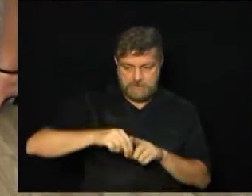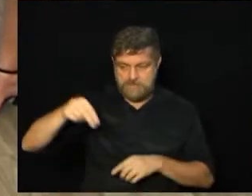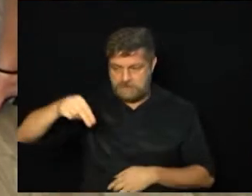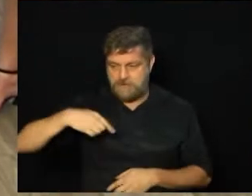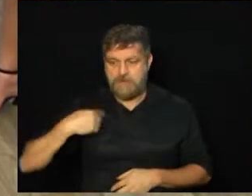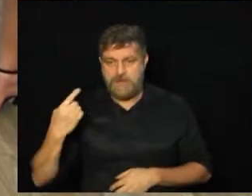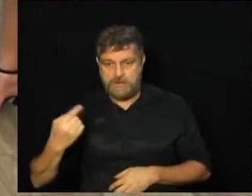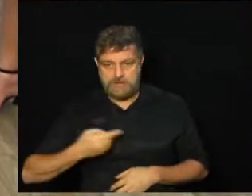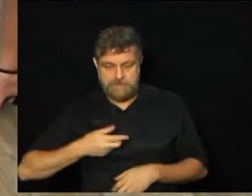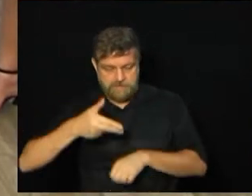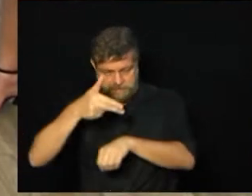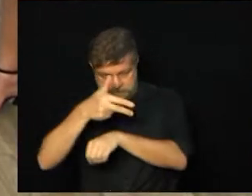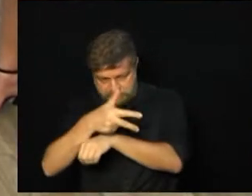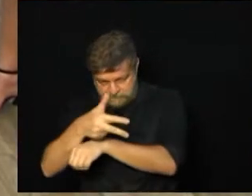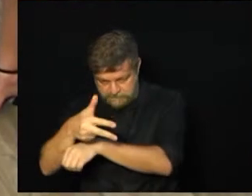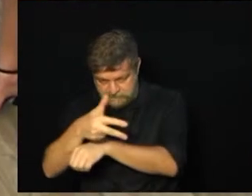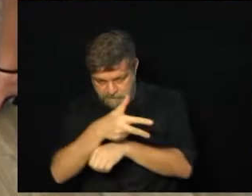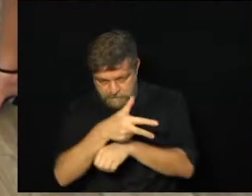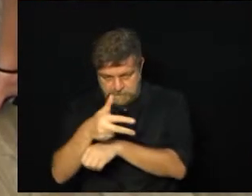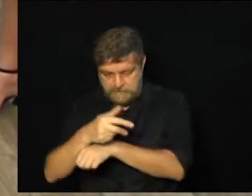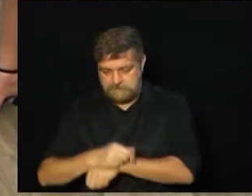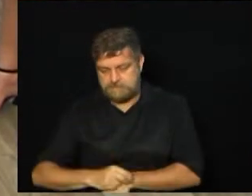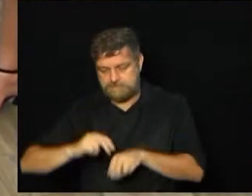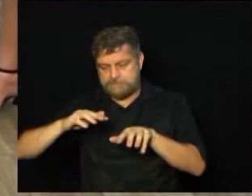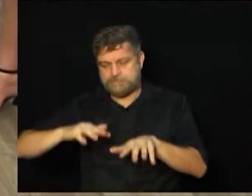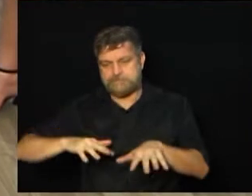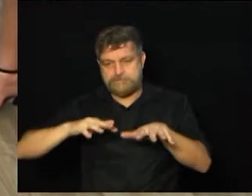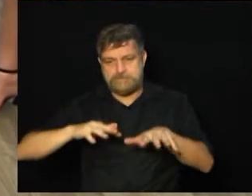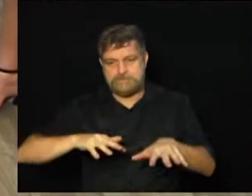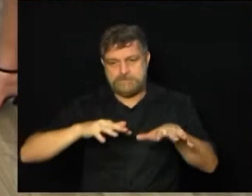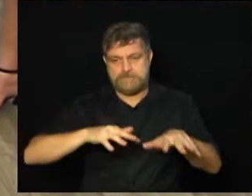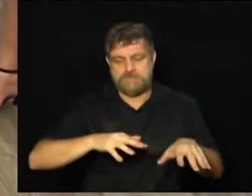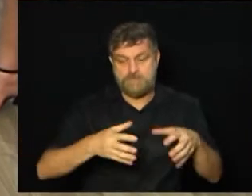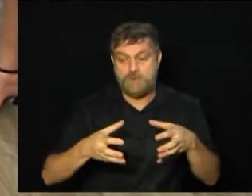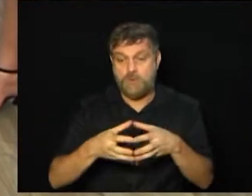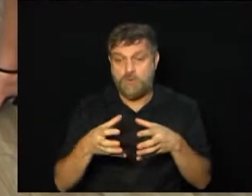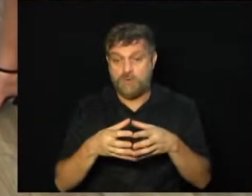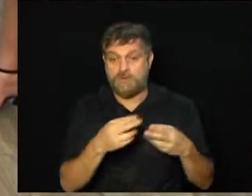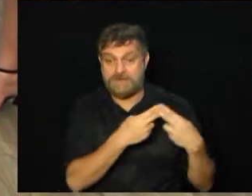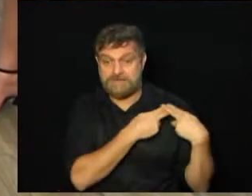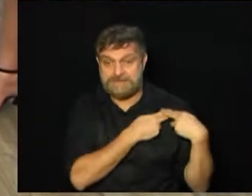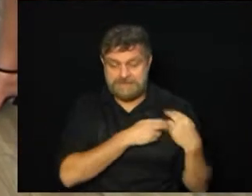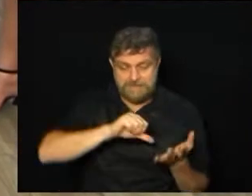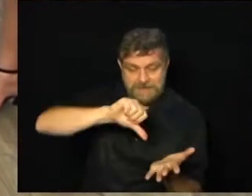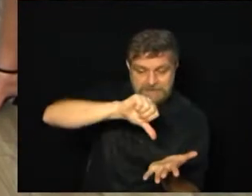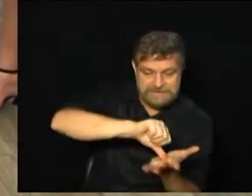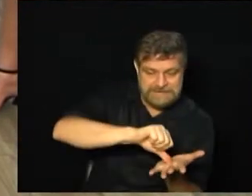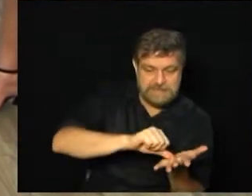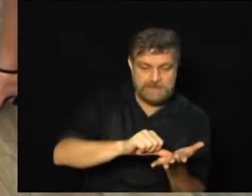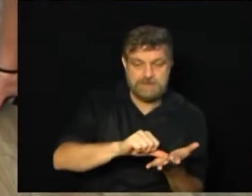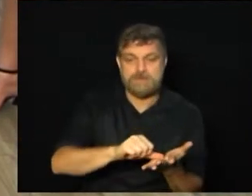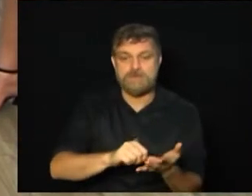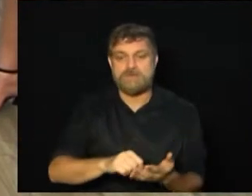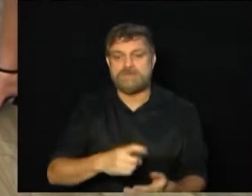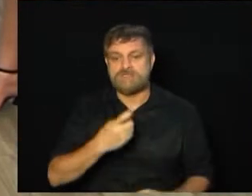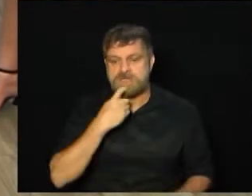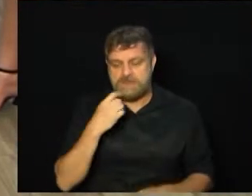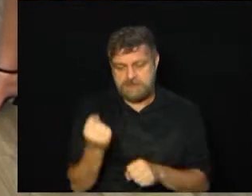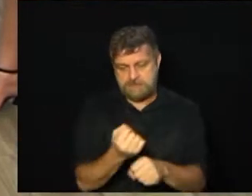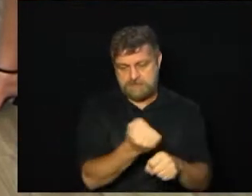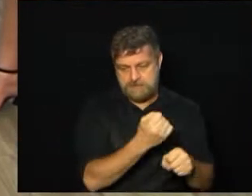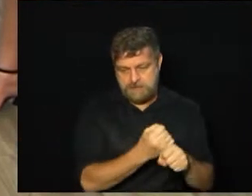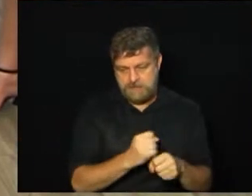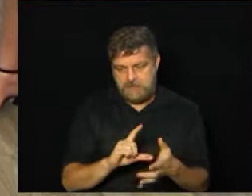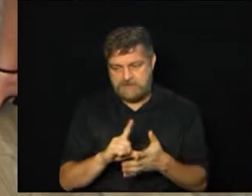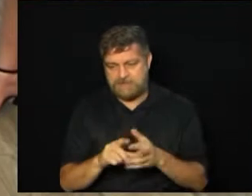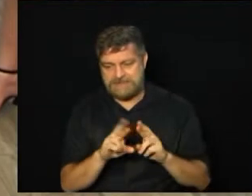vai acompanhar essa caminhada da comissão que fala sobre a revitalização lá no centro e depois essa reunião com